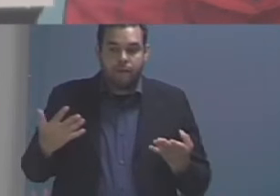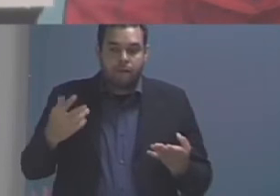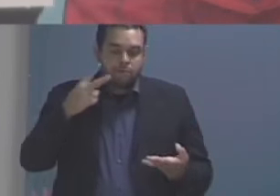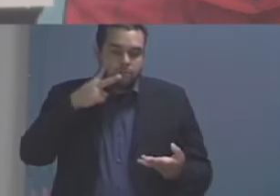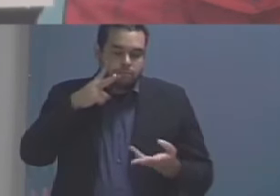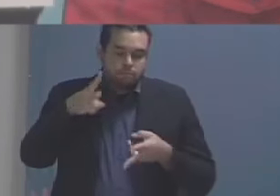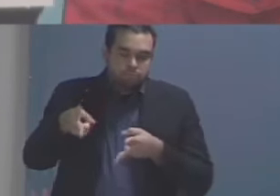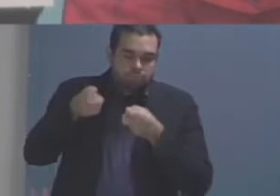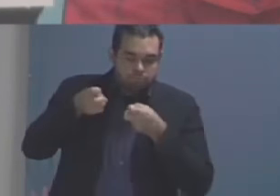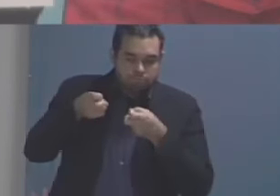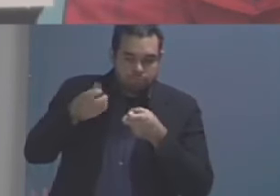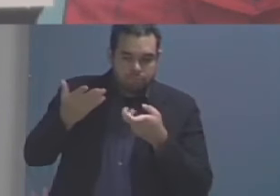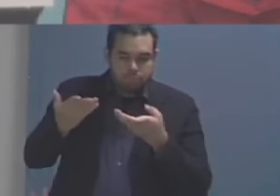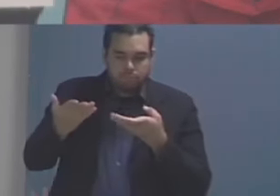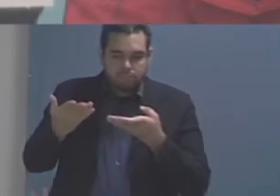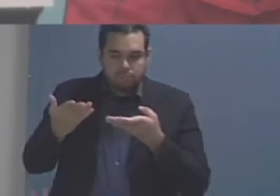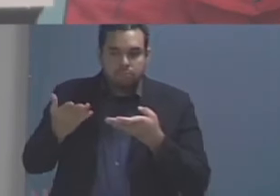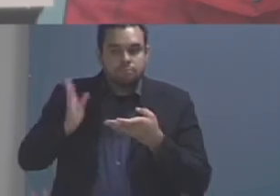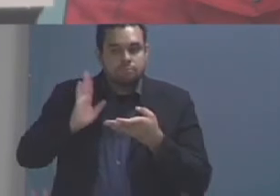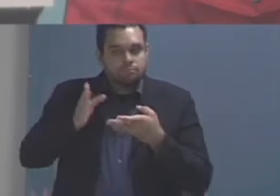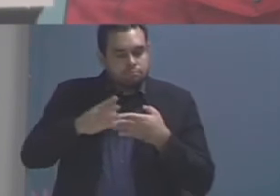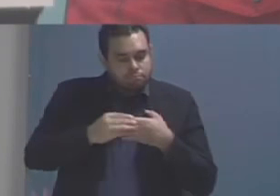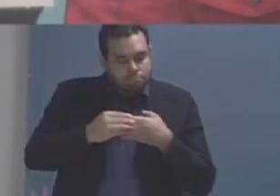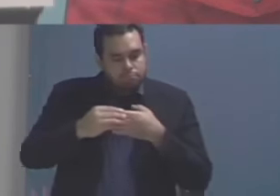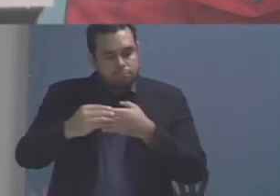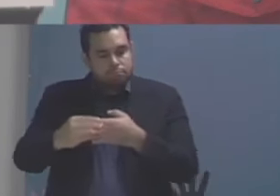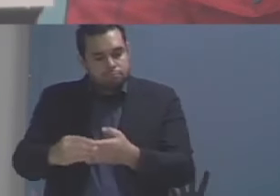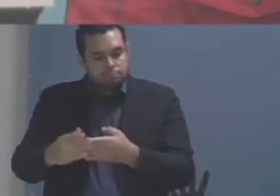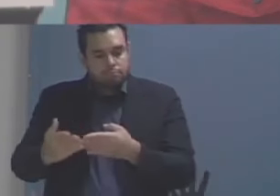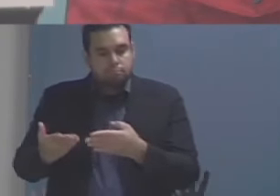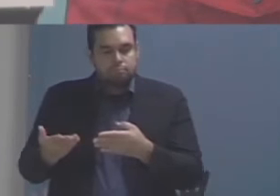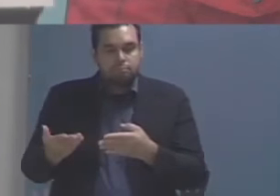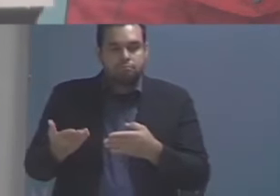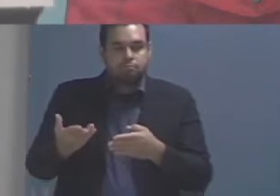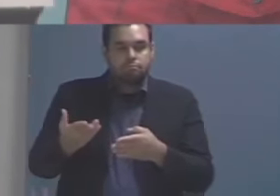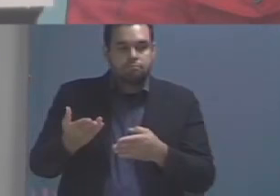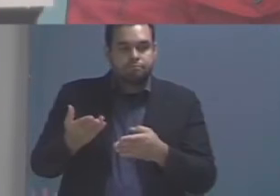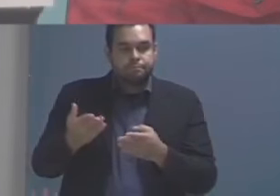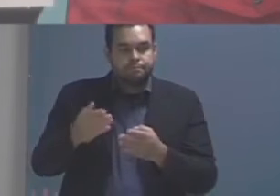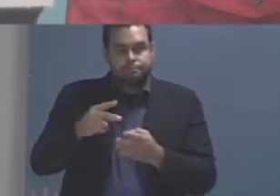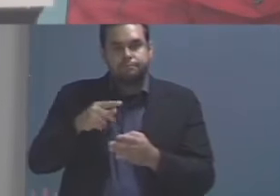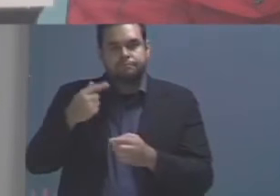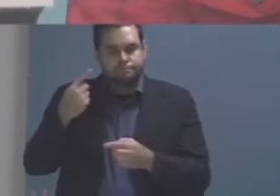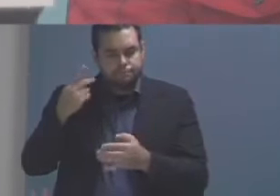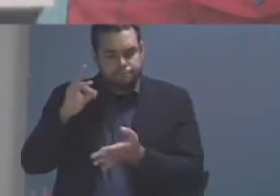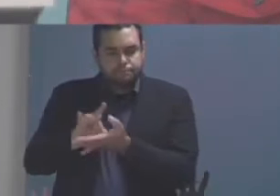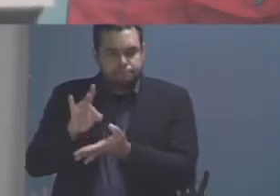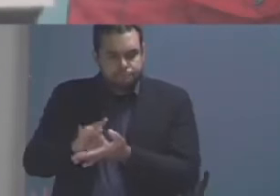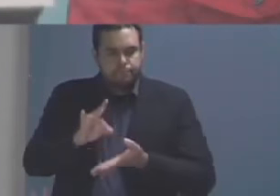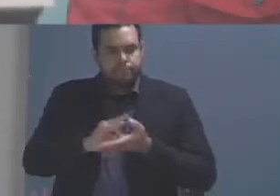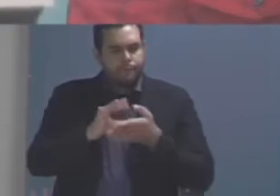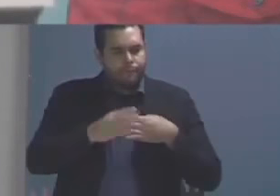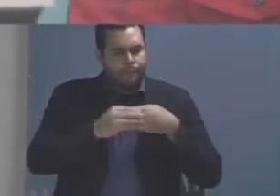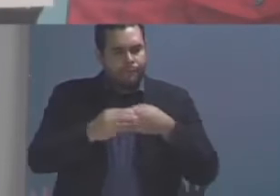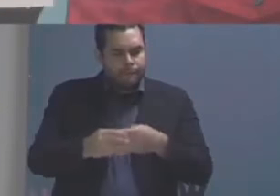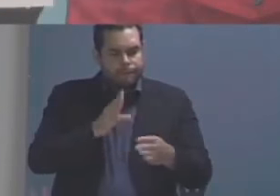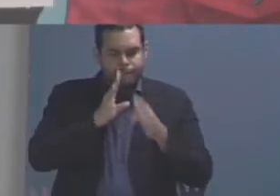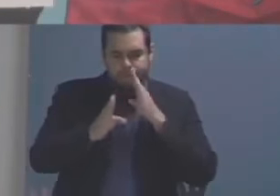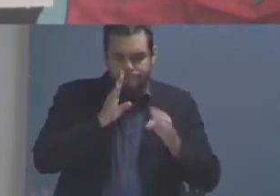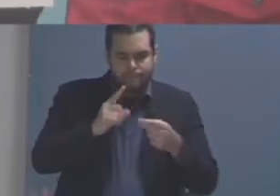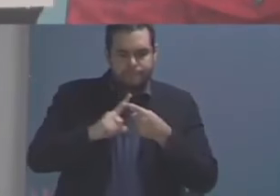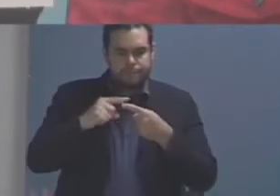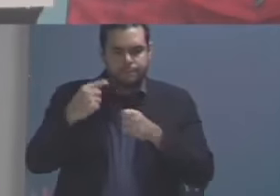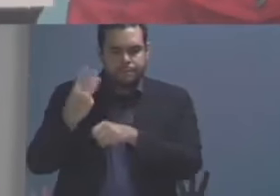por exemplo, aqui, como tenho acompanhado intensamente os debates que acontecem no Facebook, nas redes